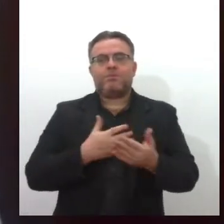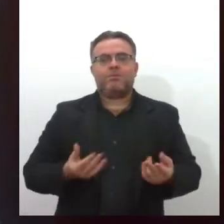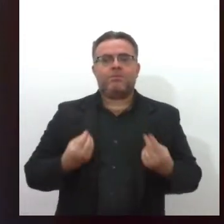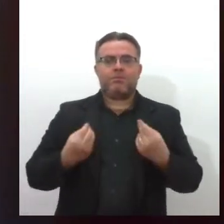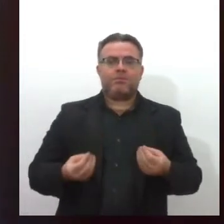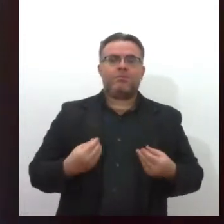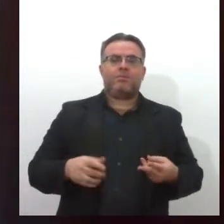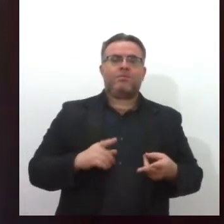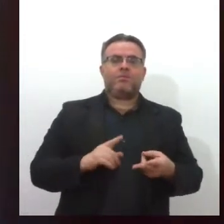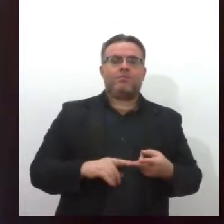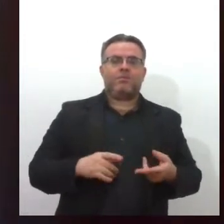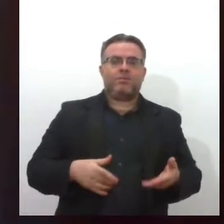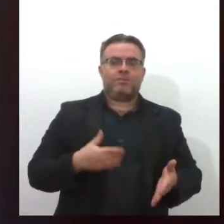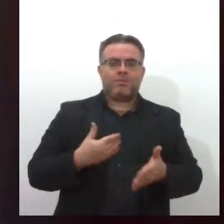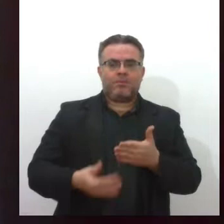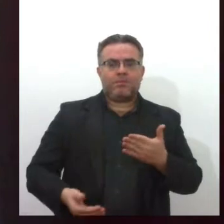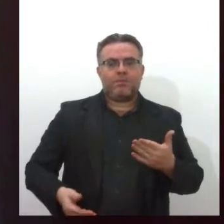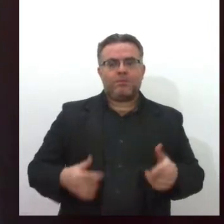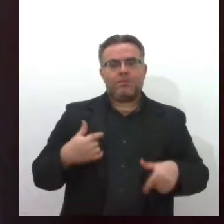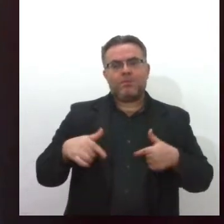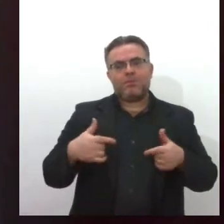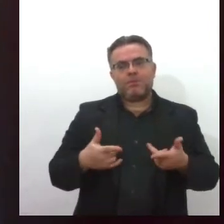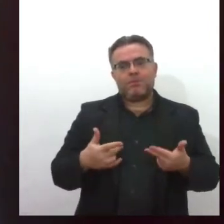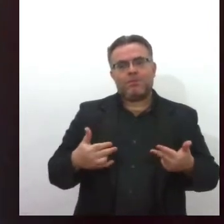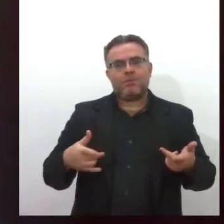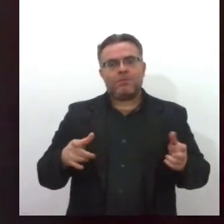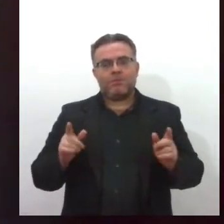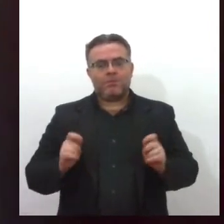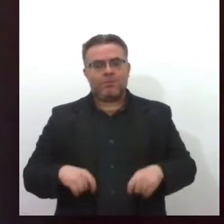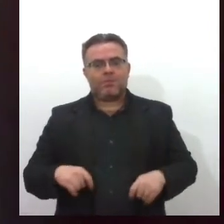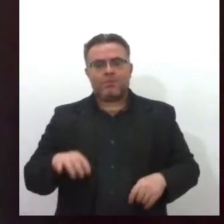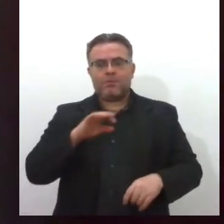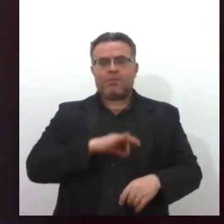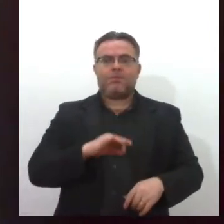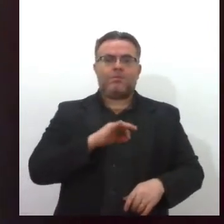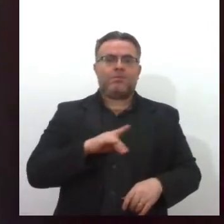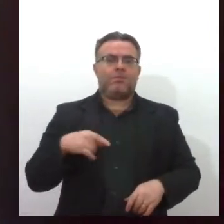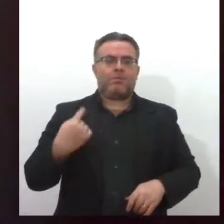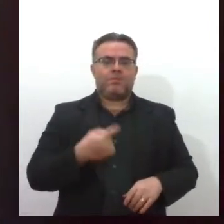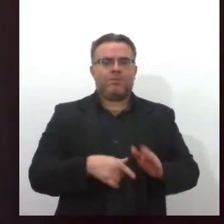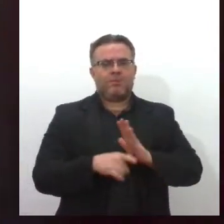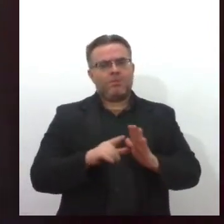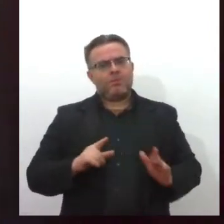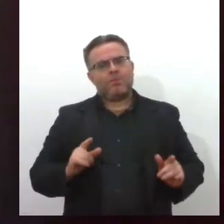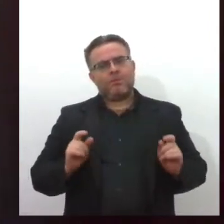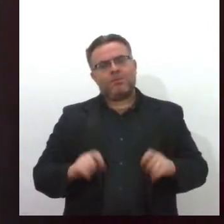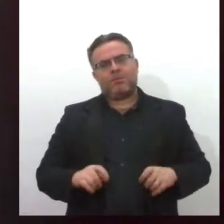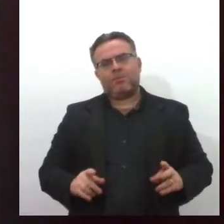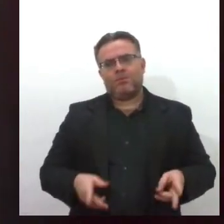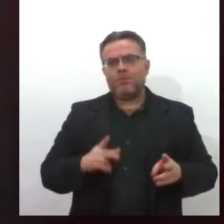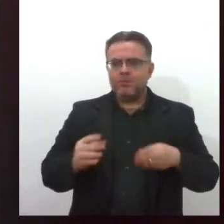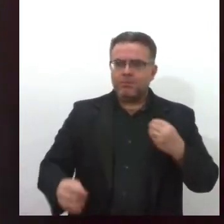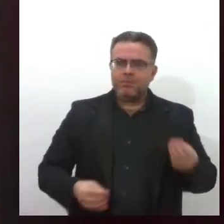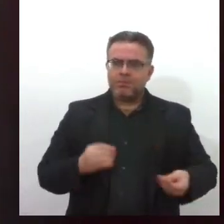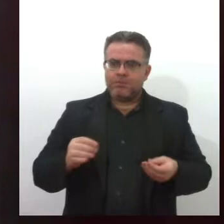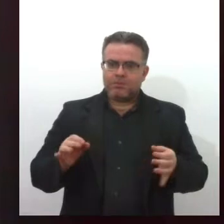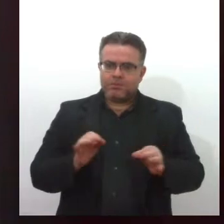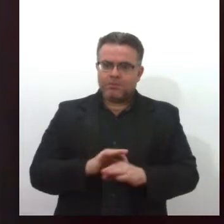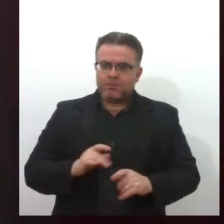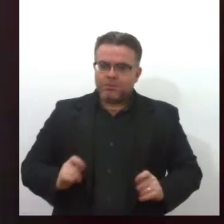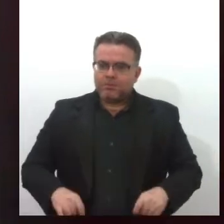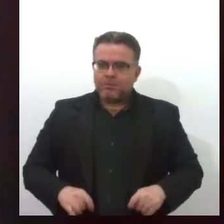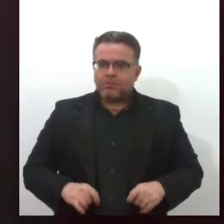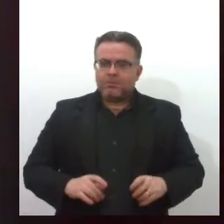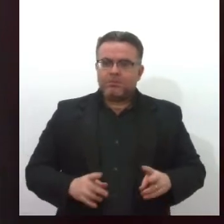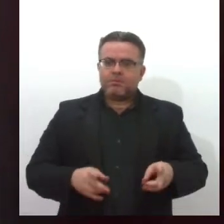pessoas perderam a sua condição de oferir renda, né, porque nós tivemos um período na pandemia onde estava praticamente tudo fechado,